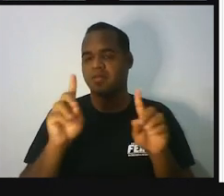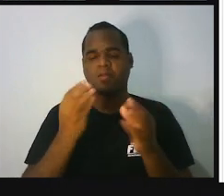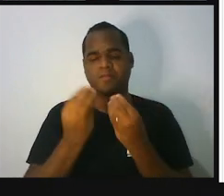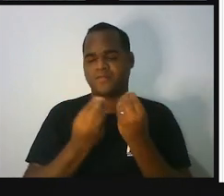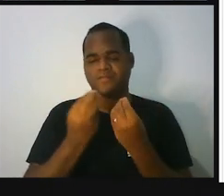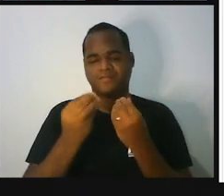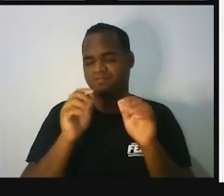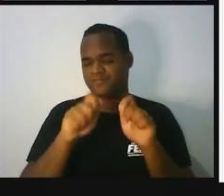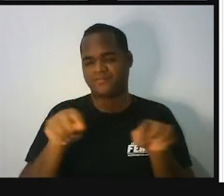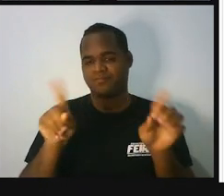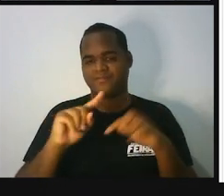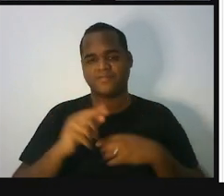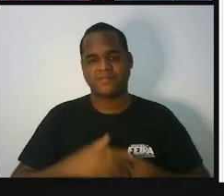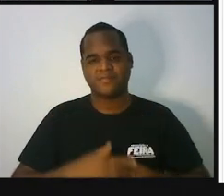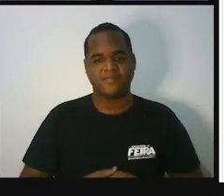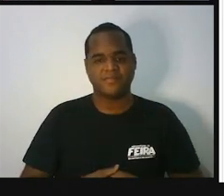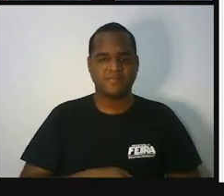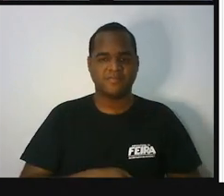ali.